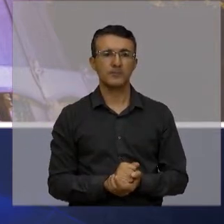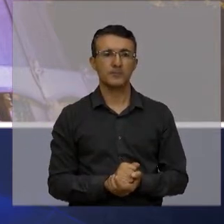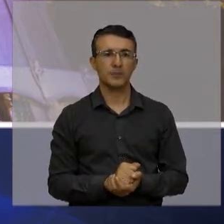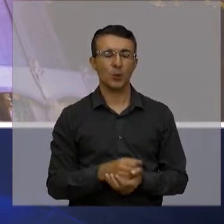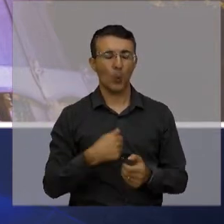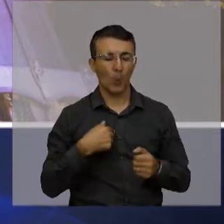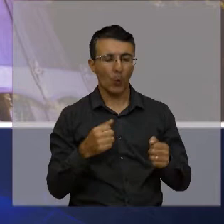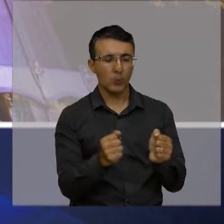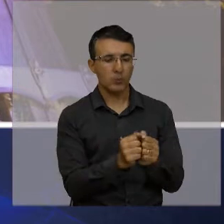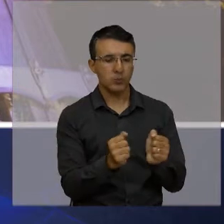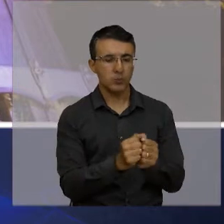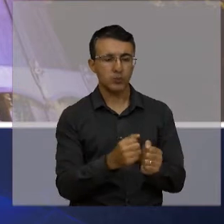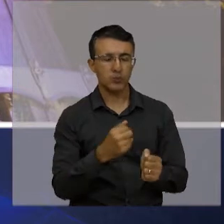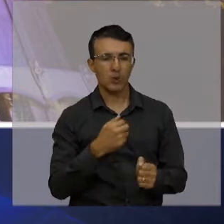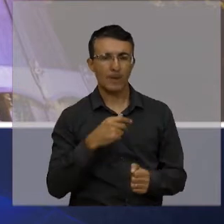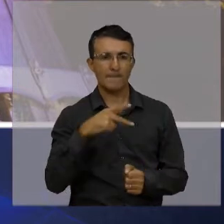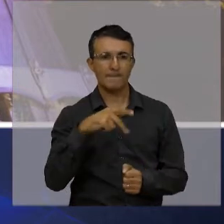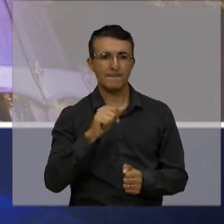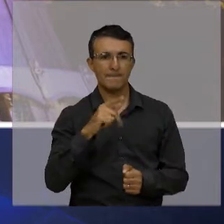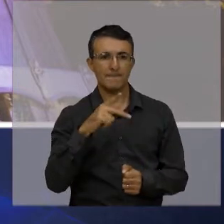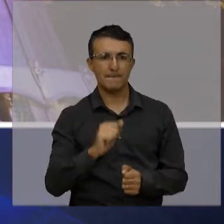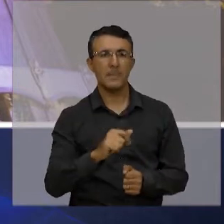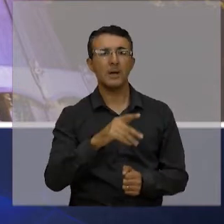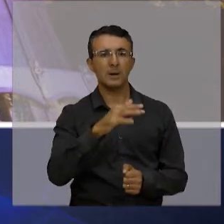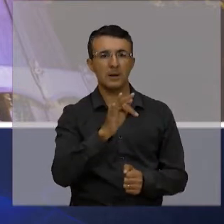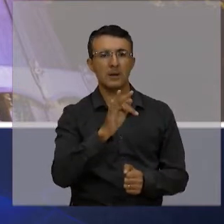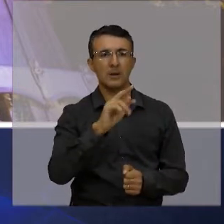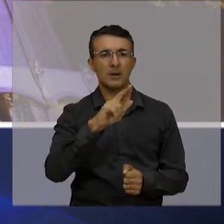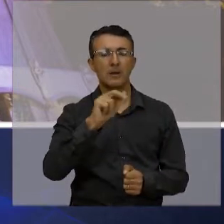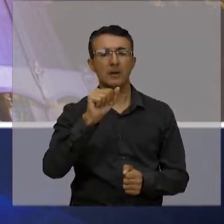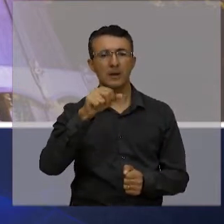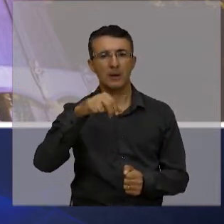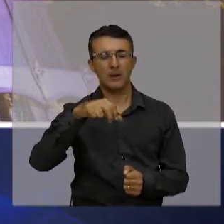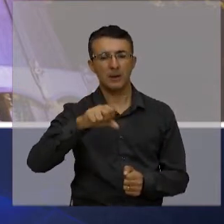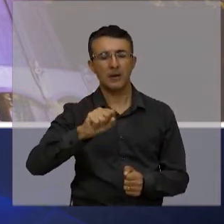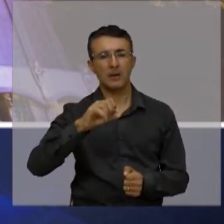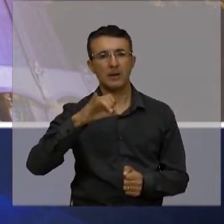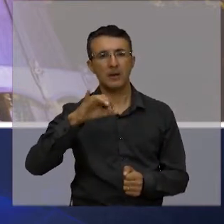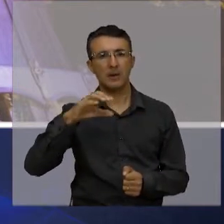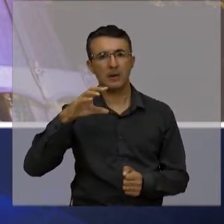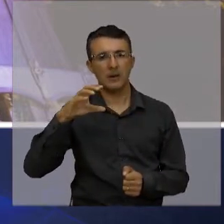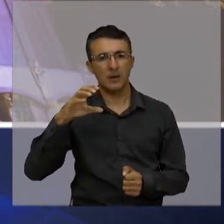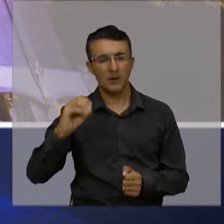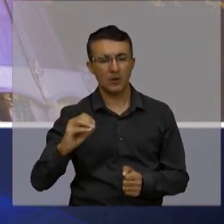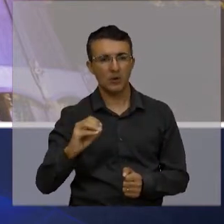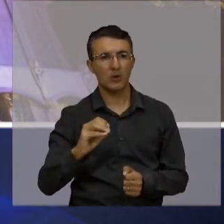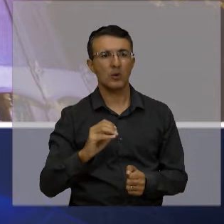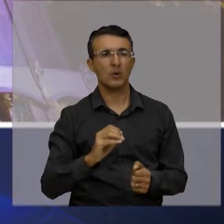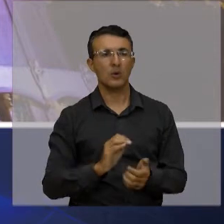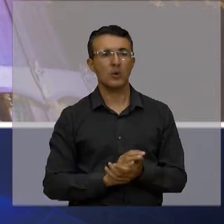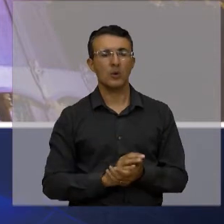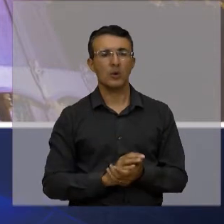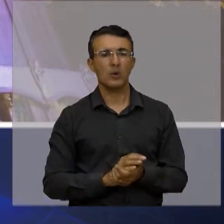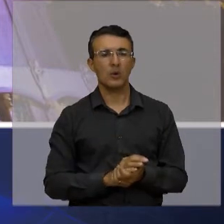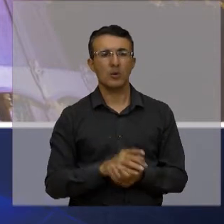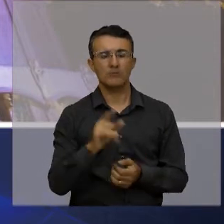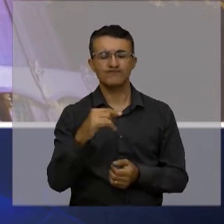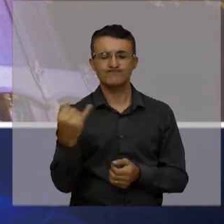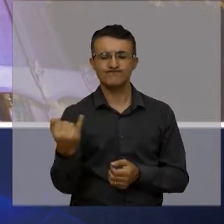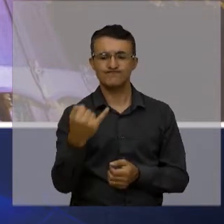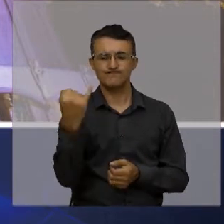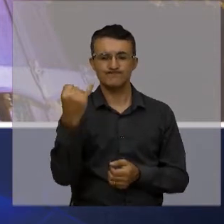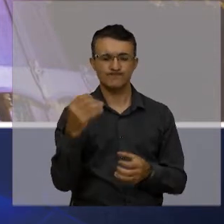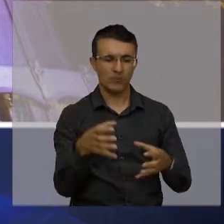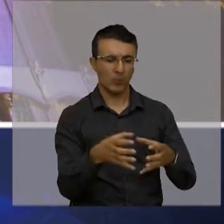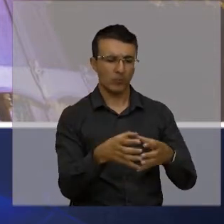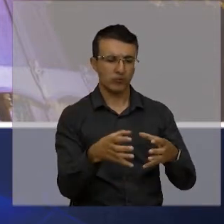lá junto também. Então, uma perda muito grande para toda a nossa comunidade católica, de